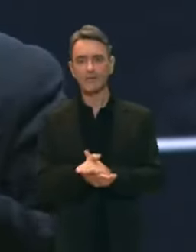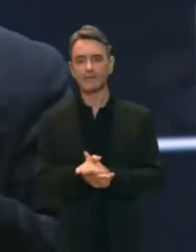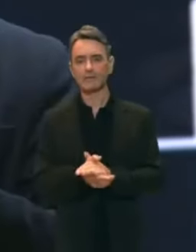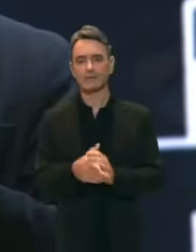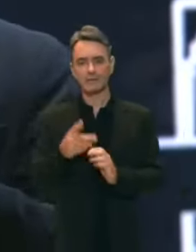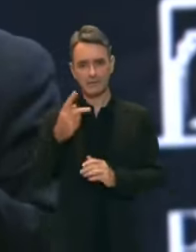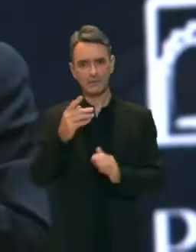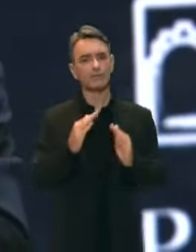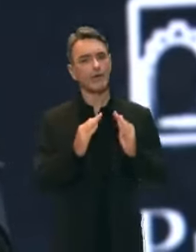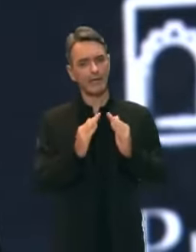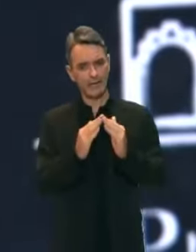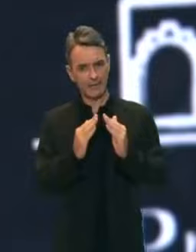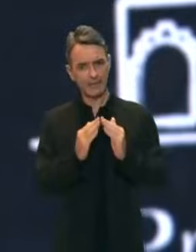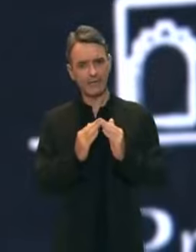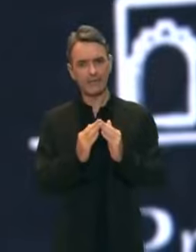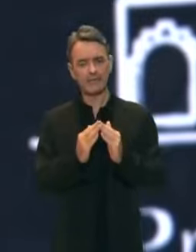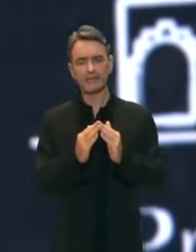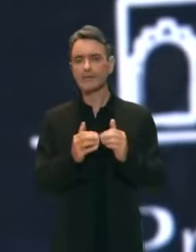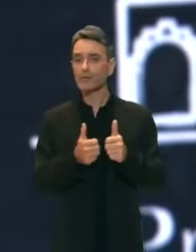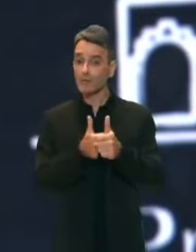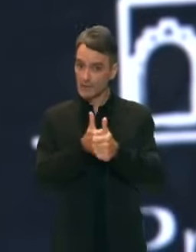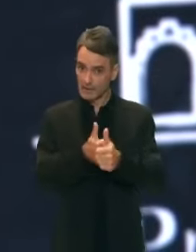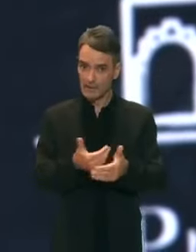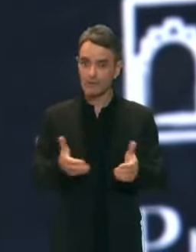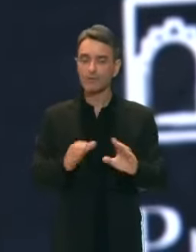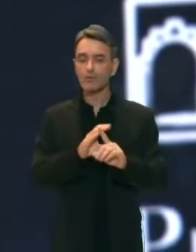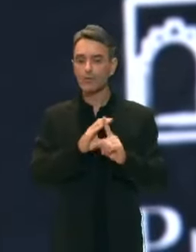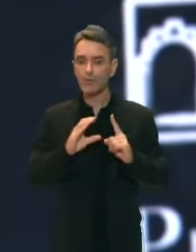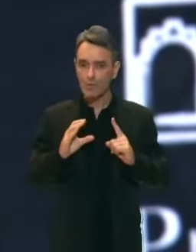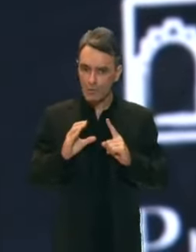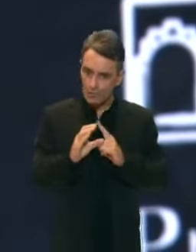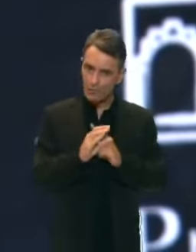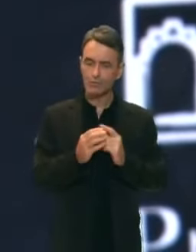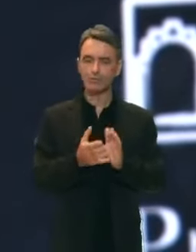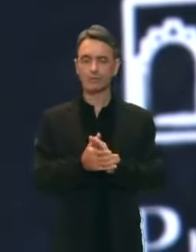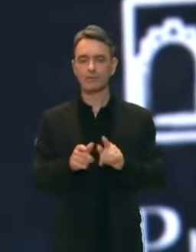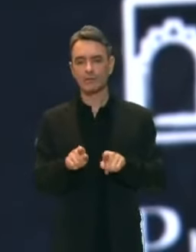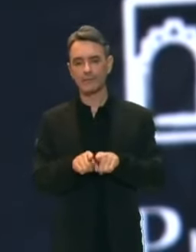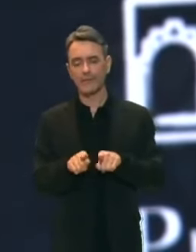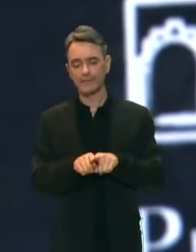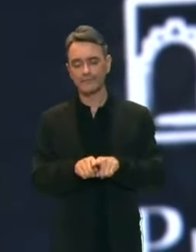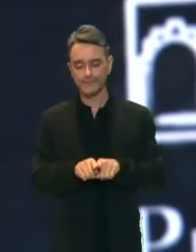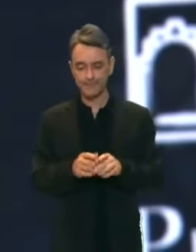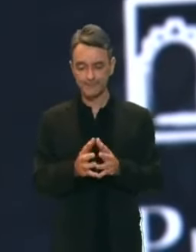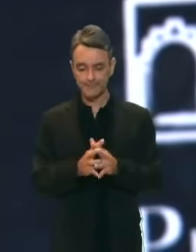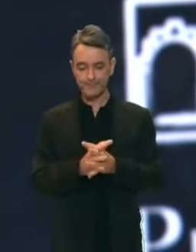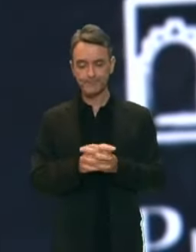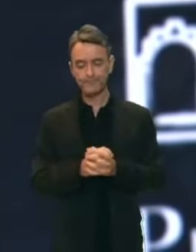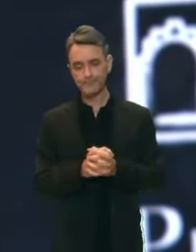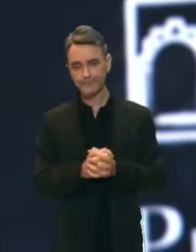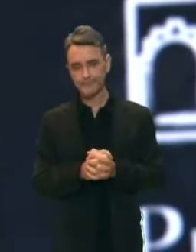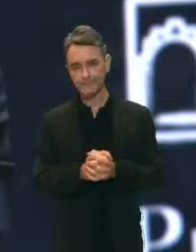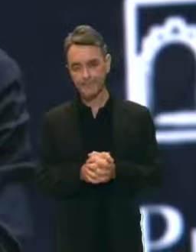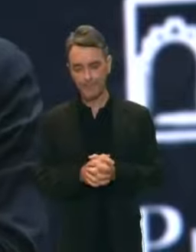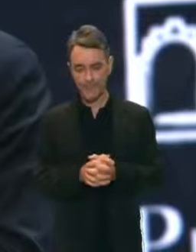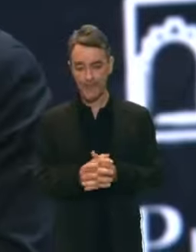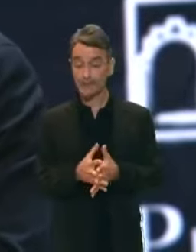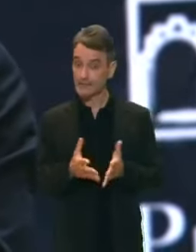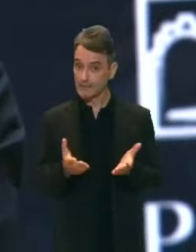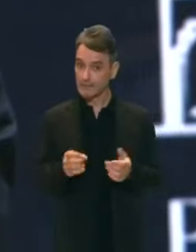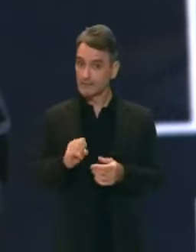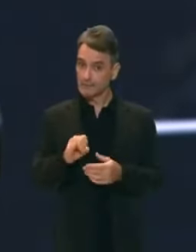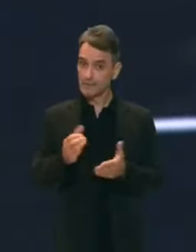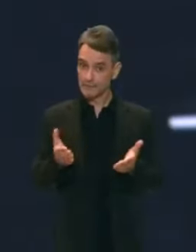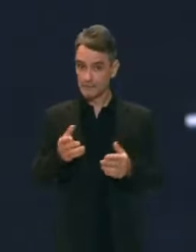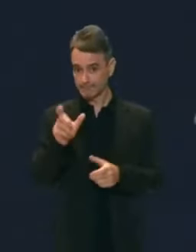na sua casa acompanhando conosco, ouvindo essa palavra. Se você é essa pessoa